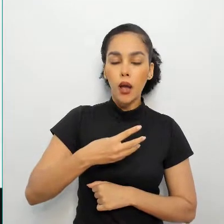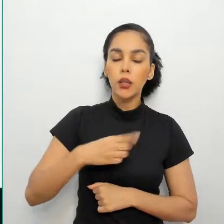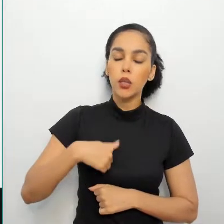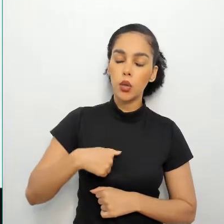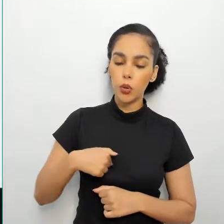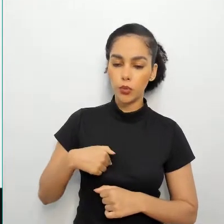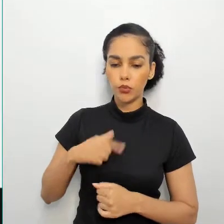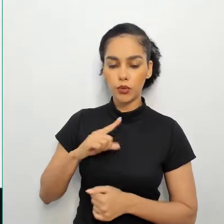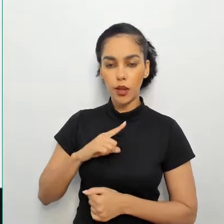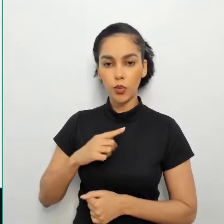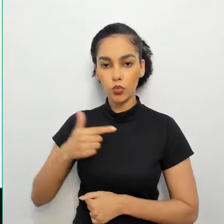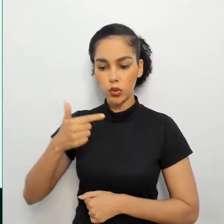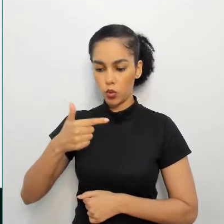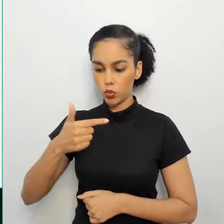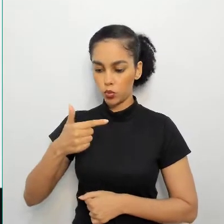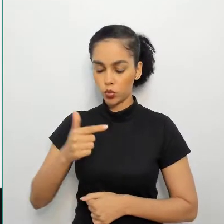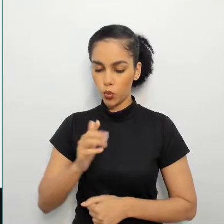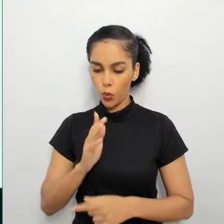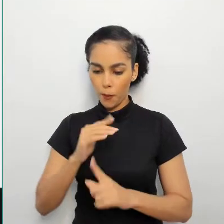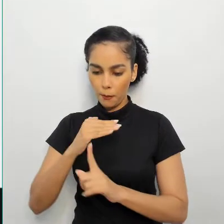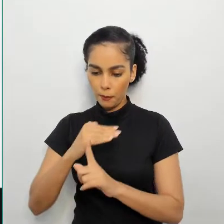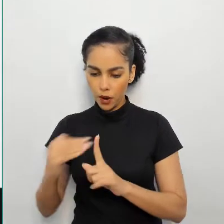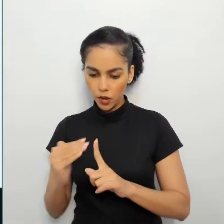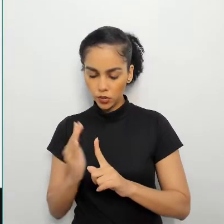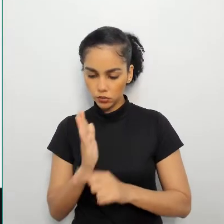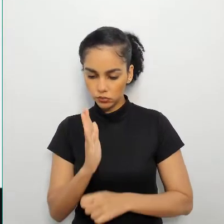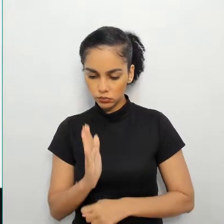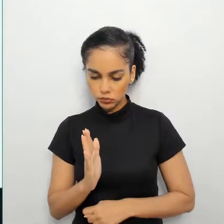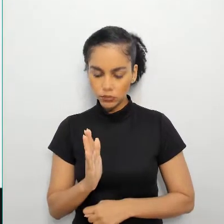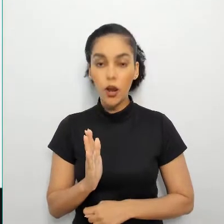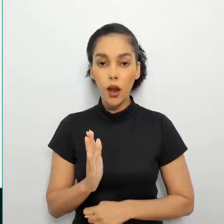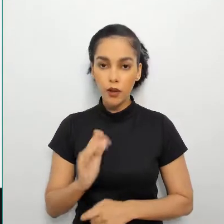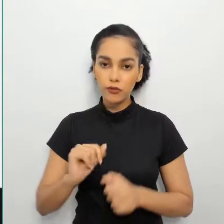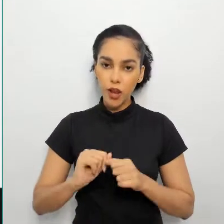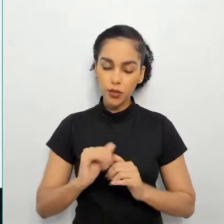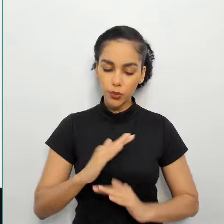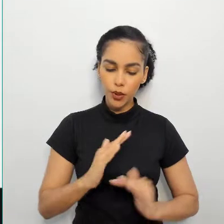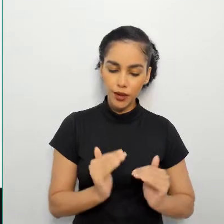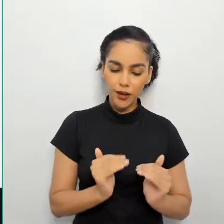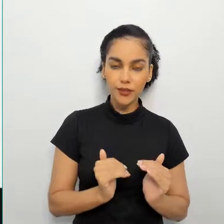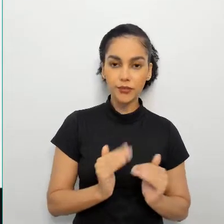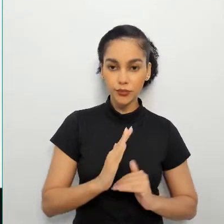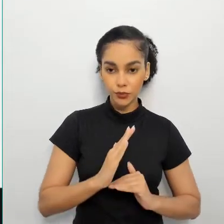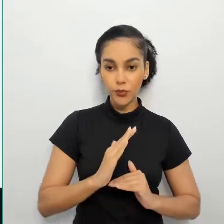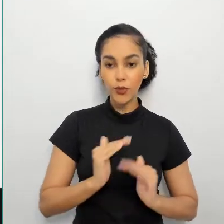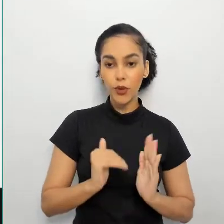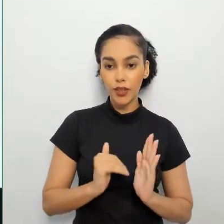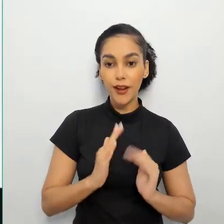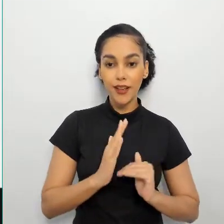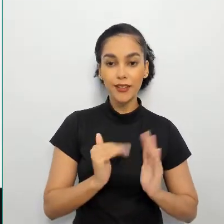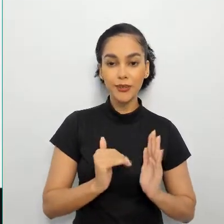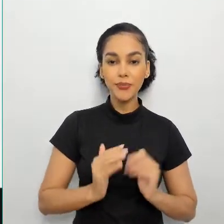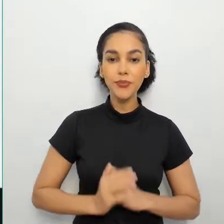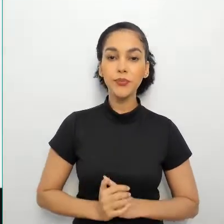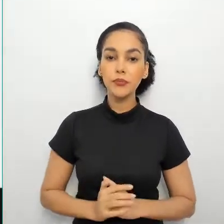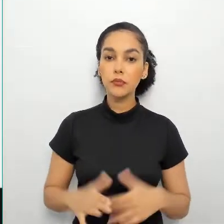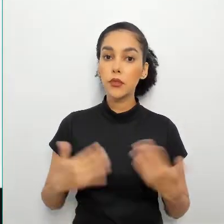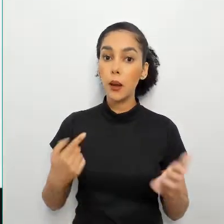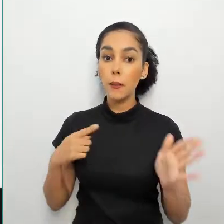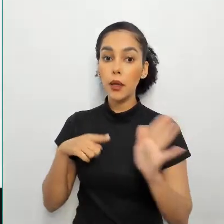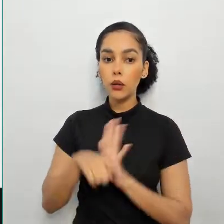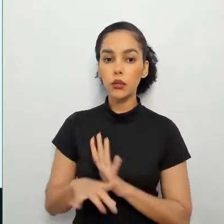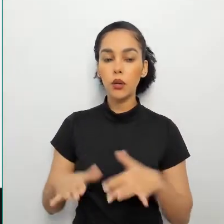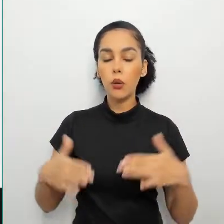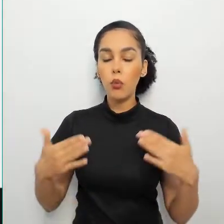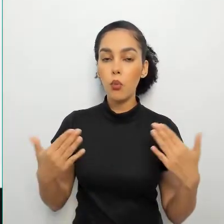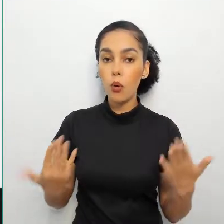Pega a base do segundo, toma o ponto médio e aí faz o próximo quadrado. Aí vem a pergunta: qual é a